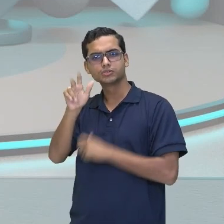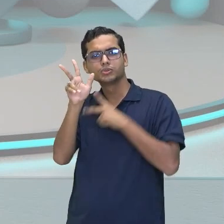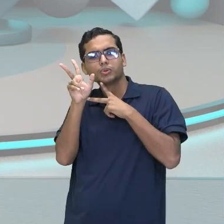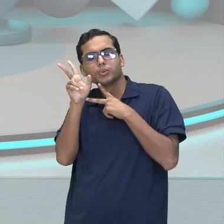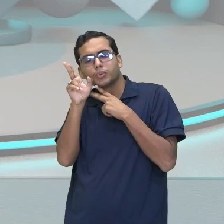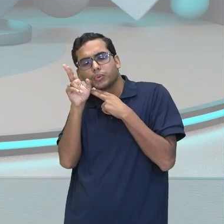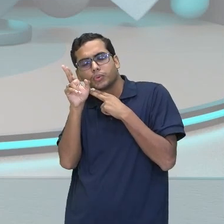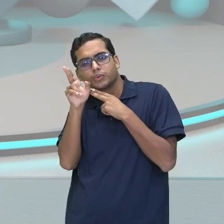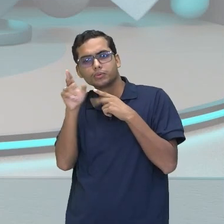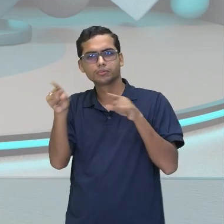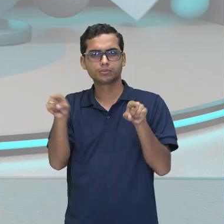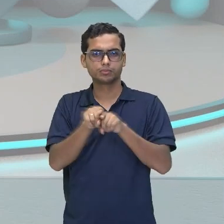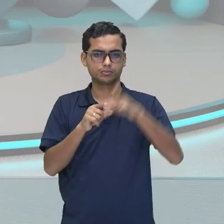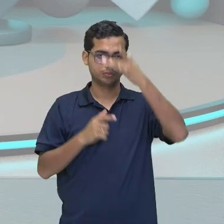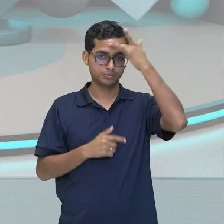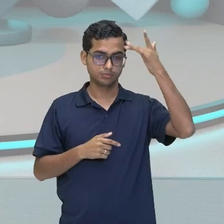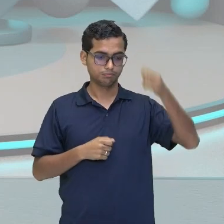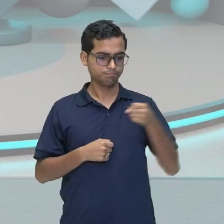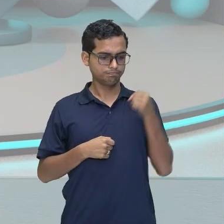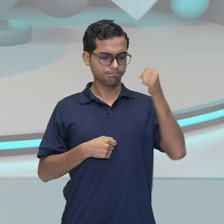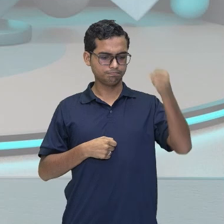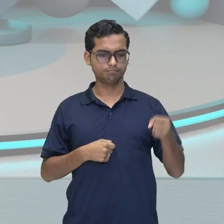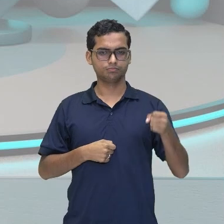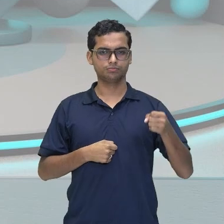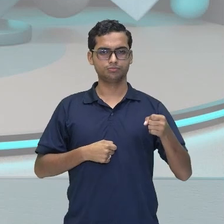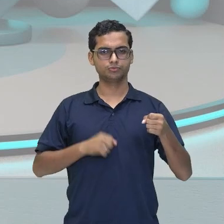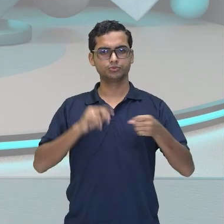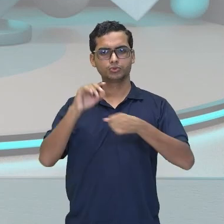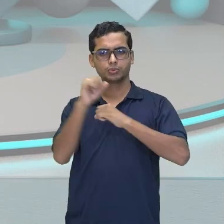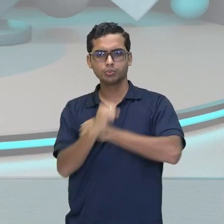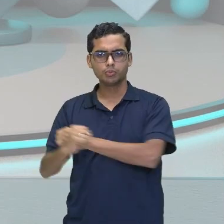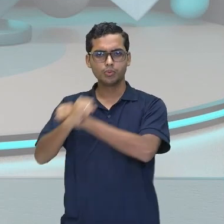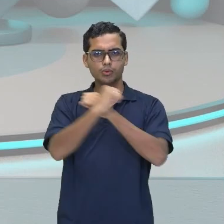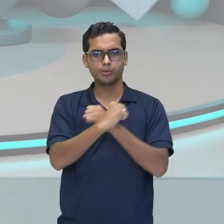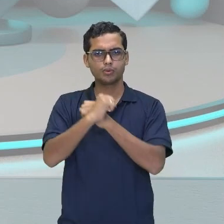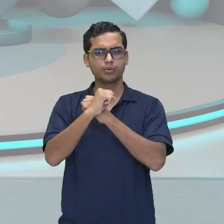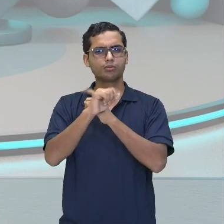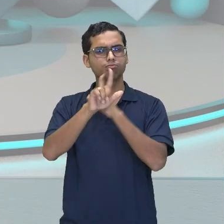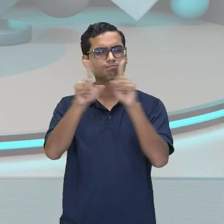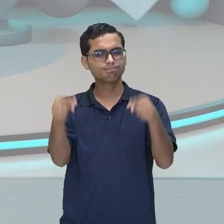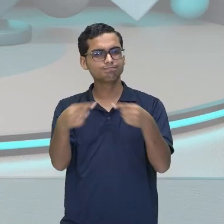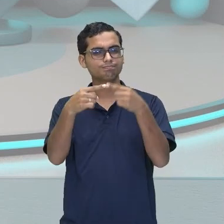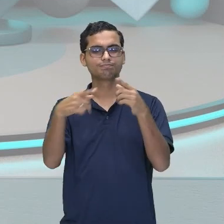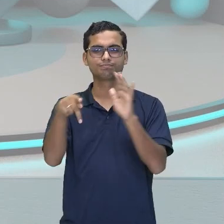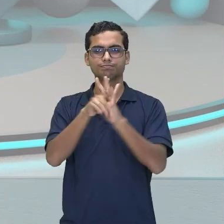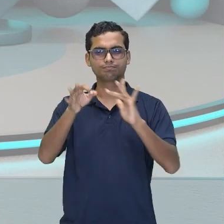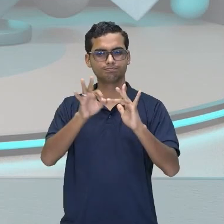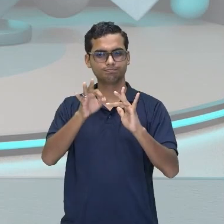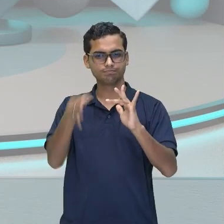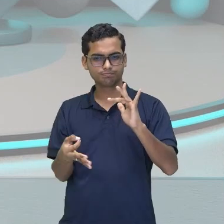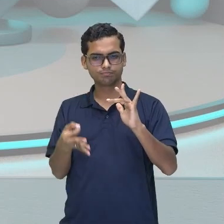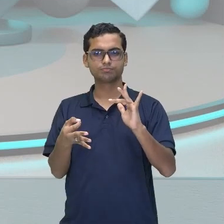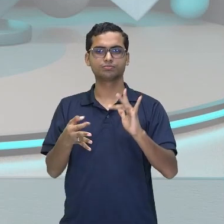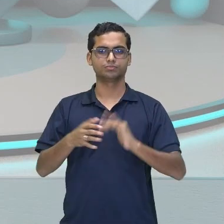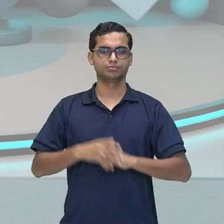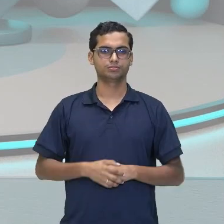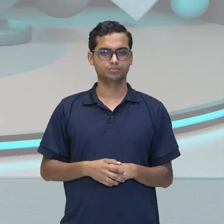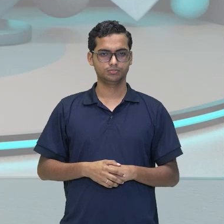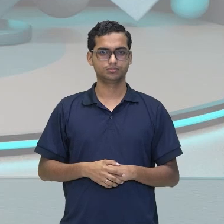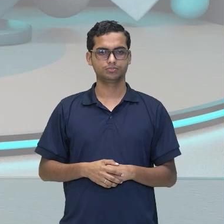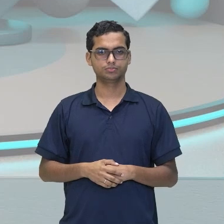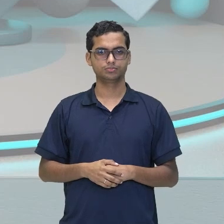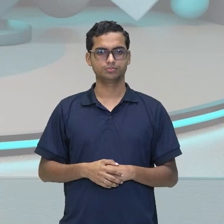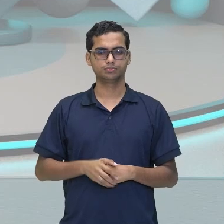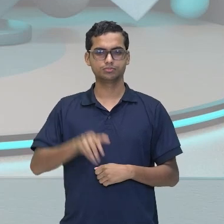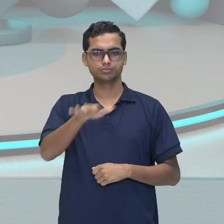guardada por um pastor. Tudo a ver com o arcadismo. Então, num ambiente